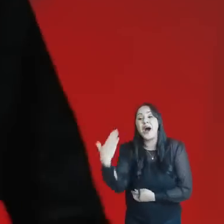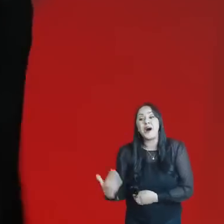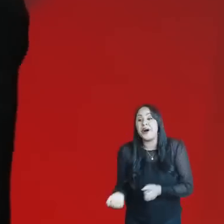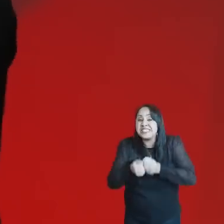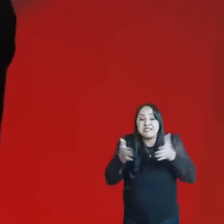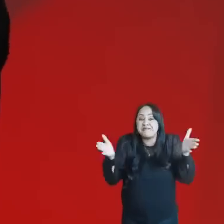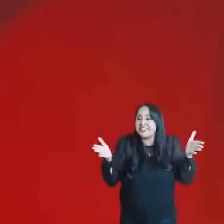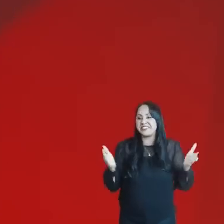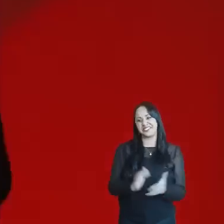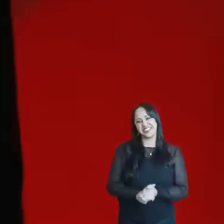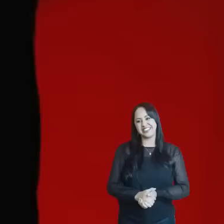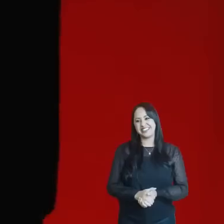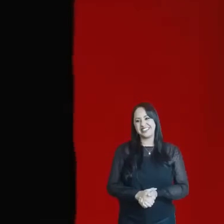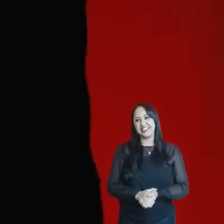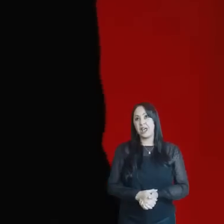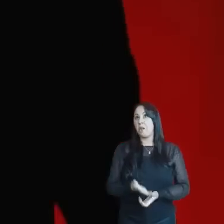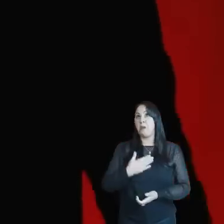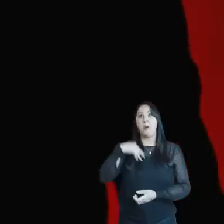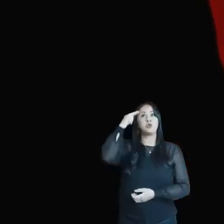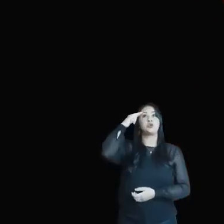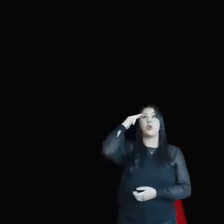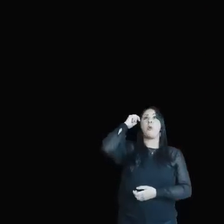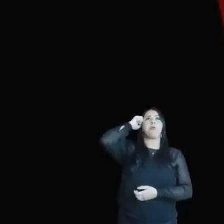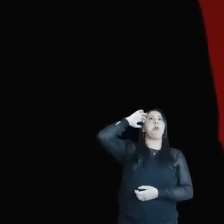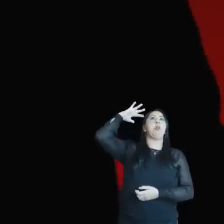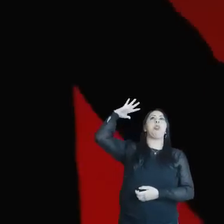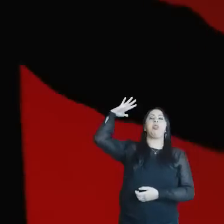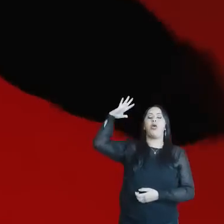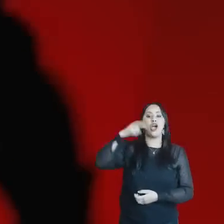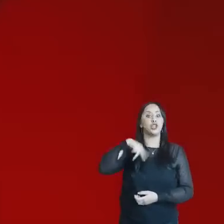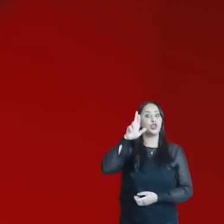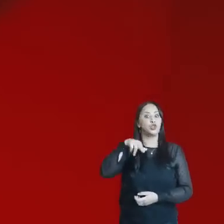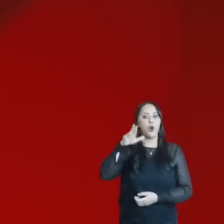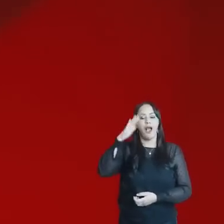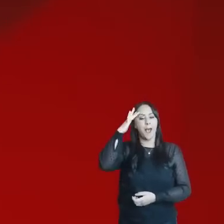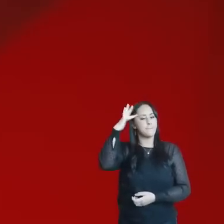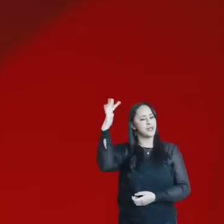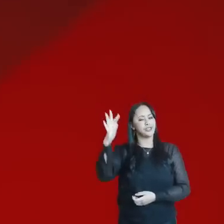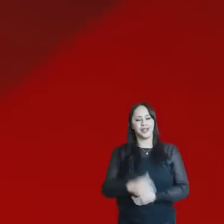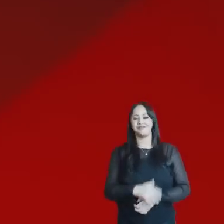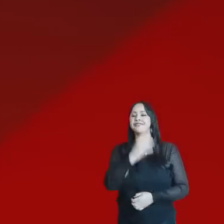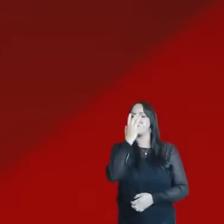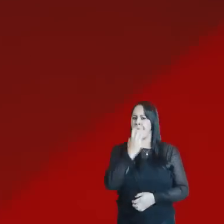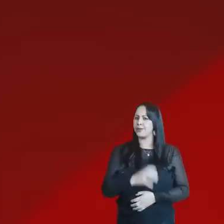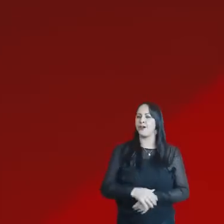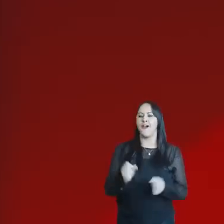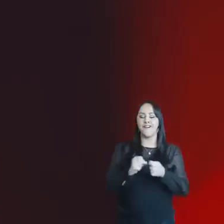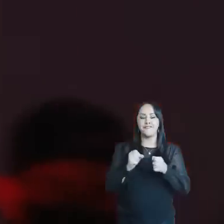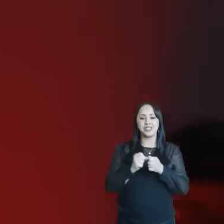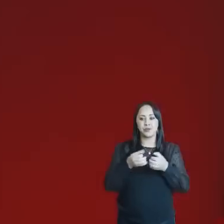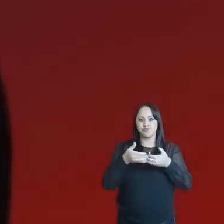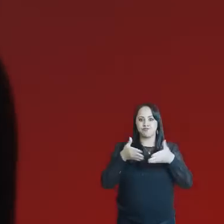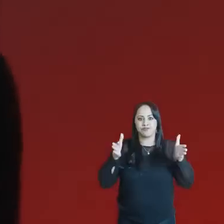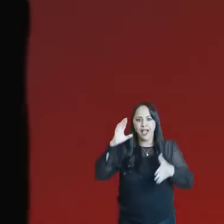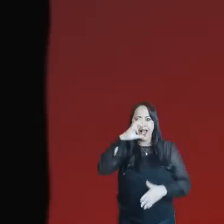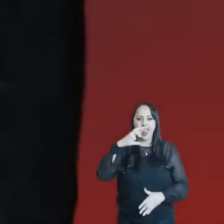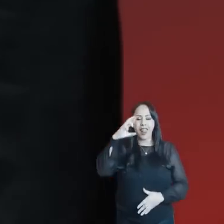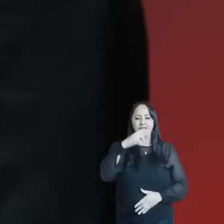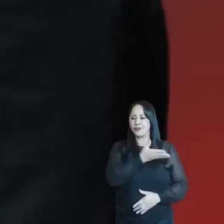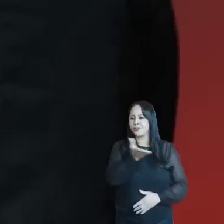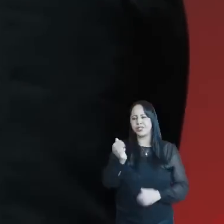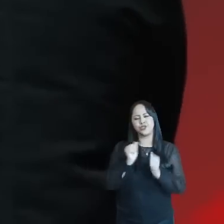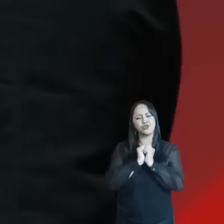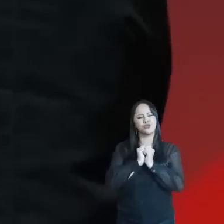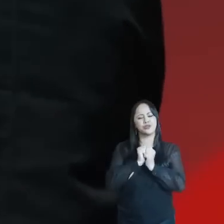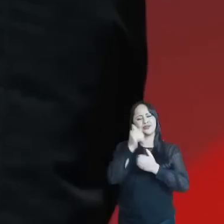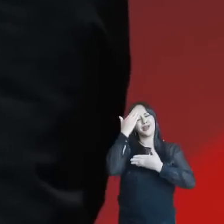abertura. Nem no meu maior sonho eu podia sonhar, sério mesmo, fazer a abertura da live com vocês ao vivo aqui. Pra mim é uma honra